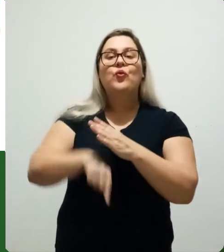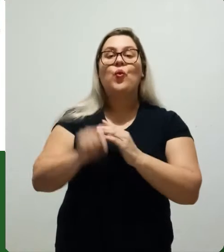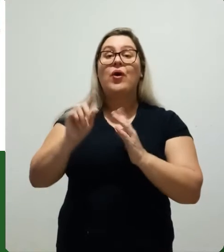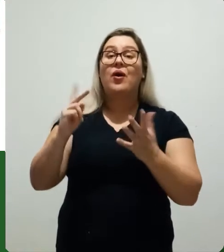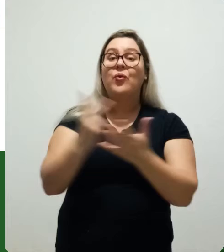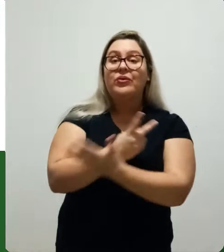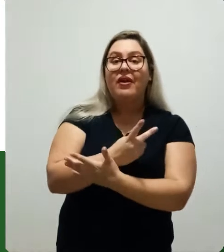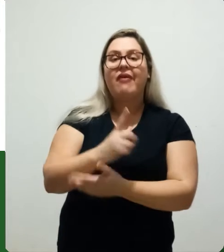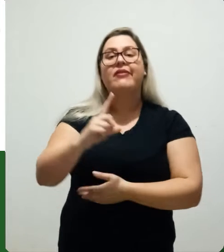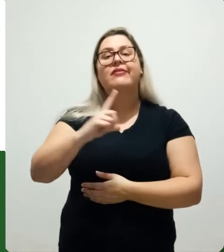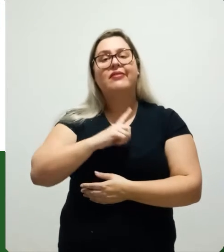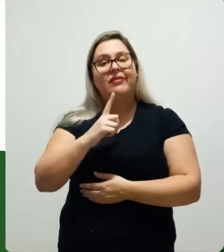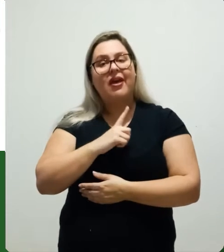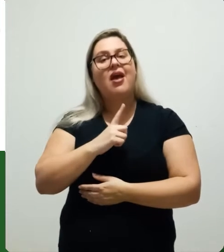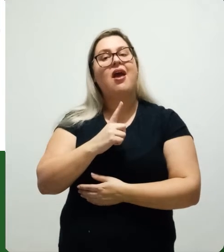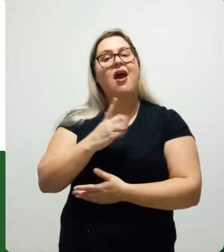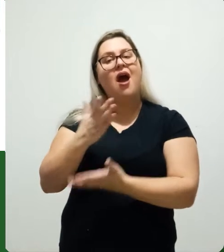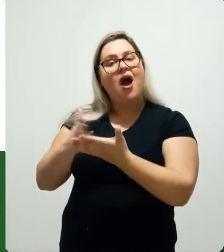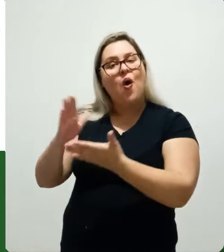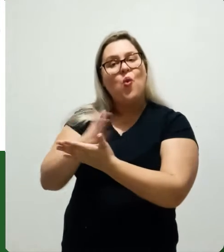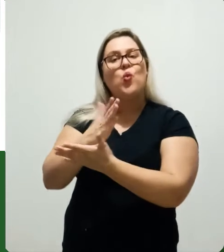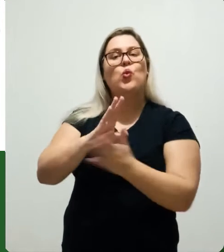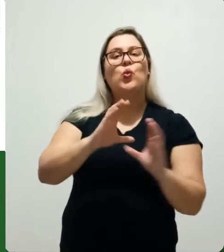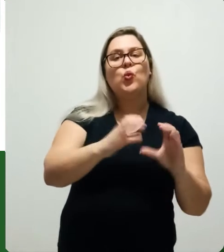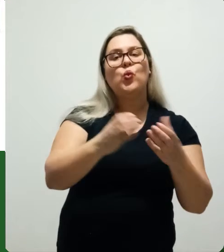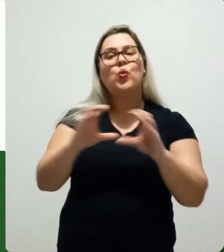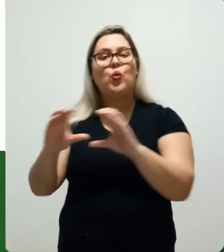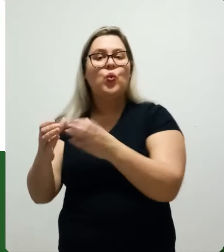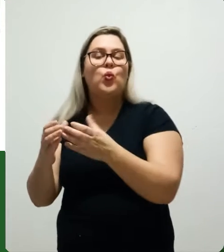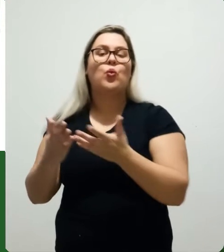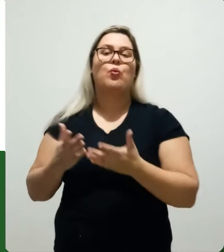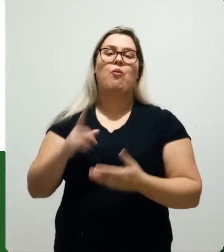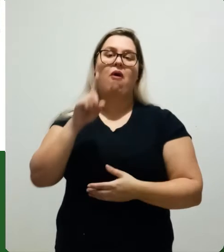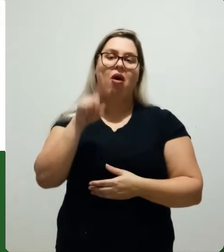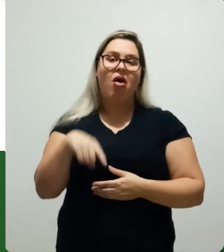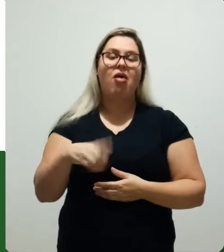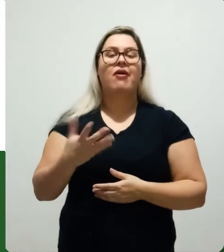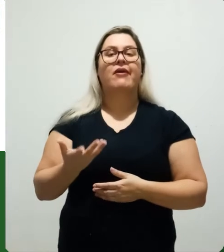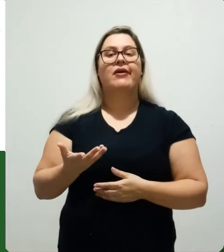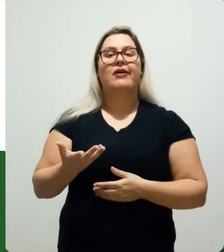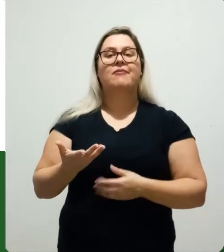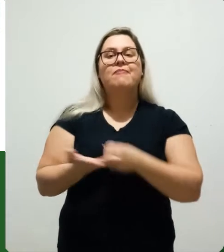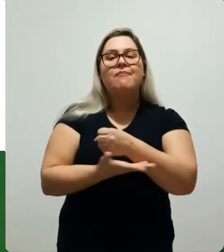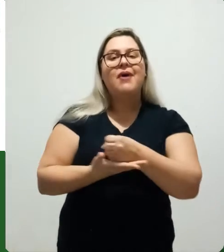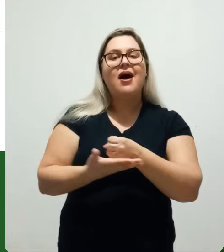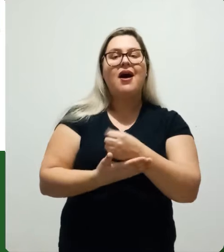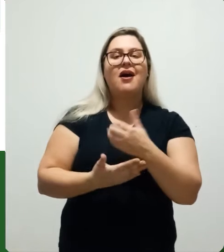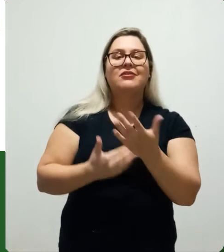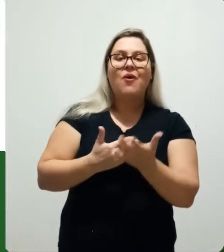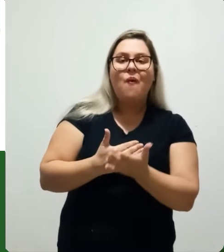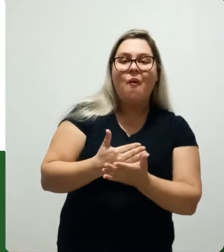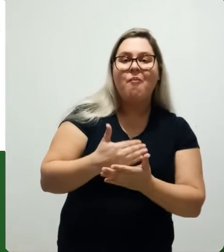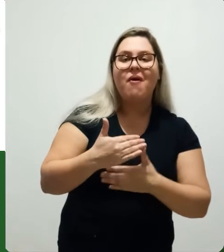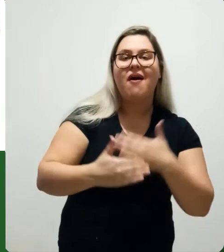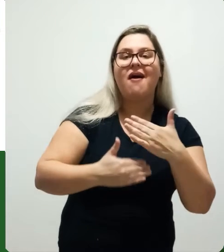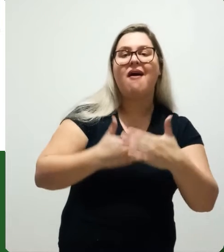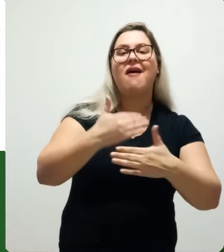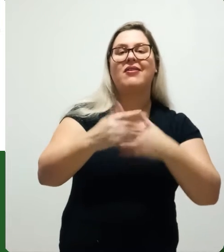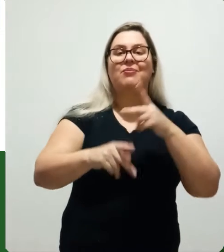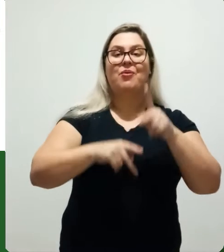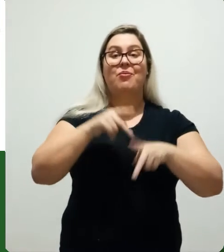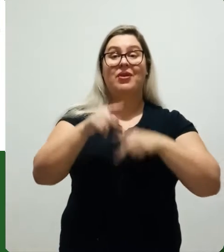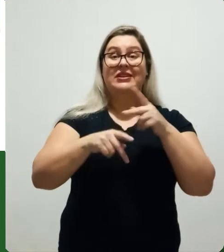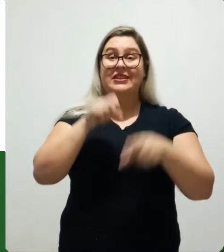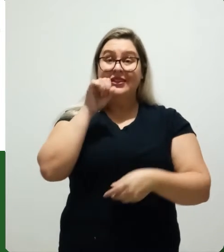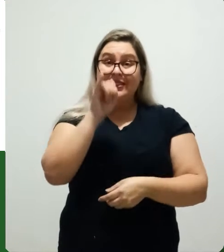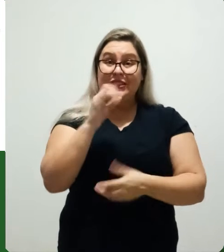pouquinho o que acontece, então nós temos alguns grupos que a gente vai dizer que vão compor o que é a nossa população. E